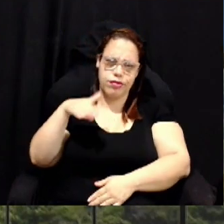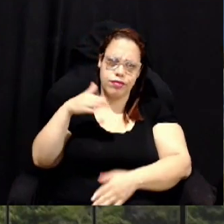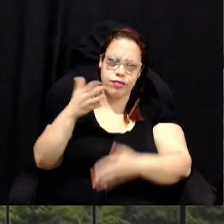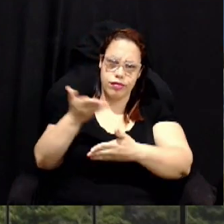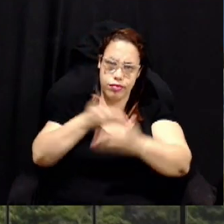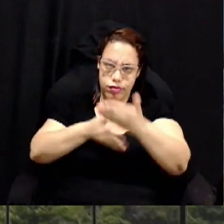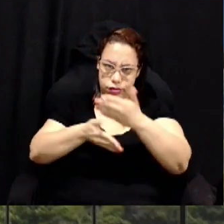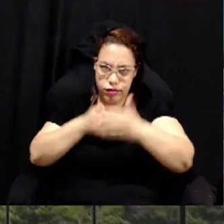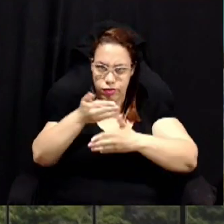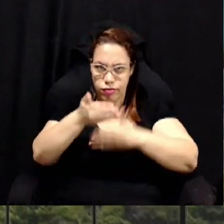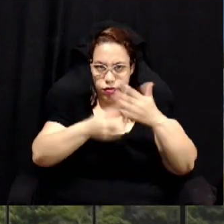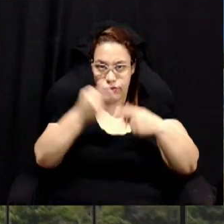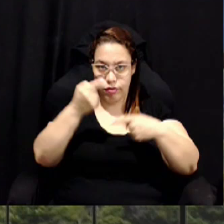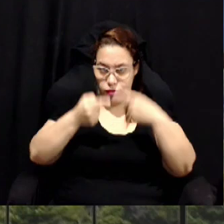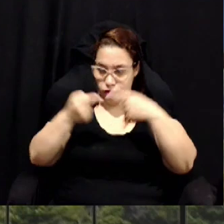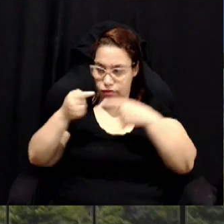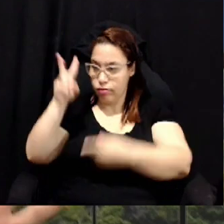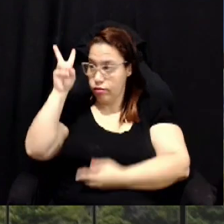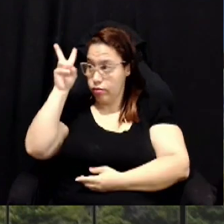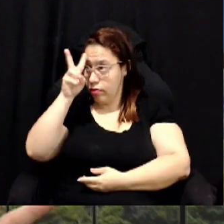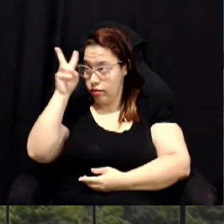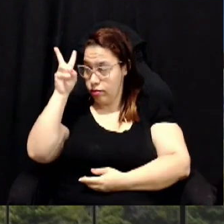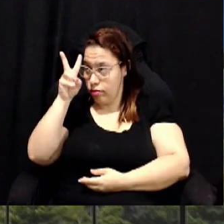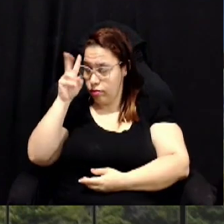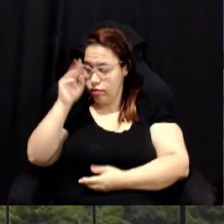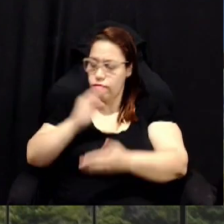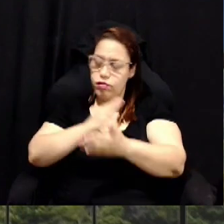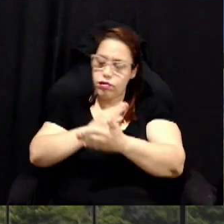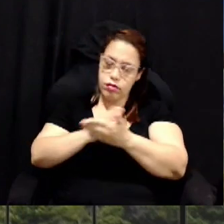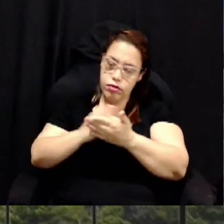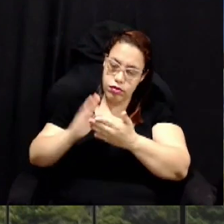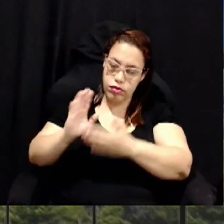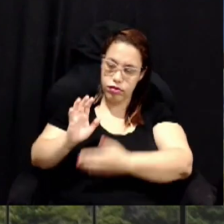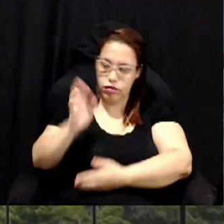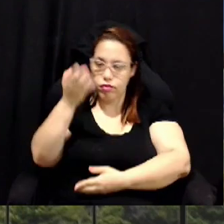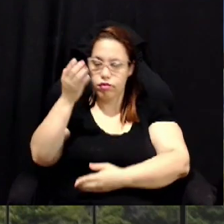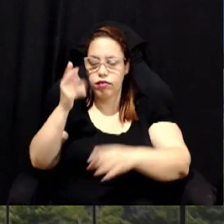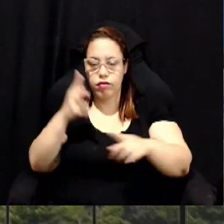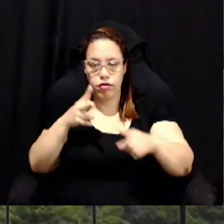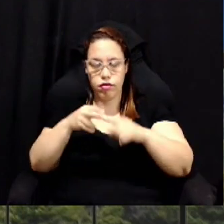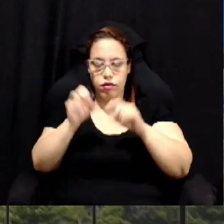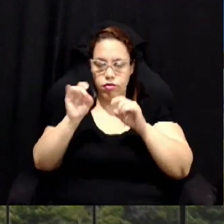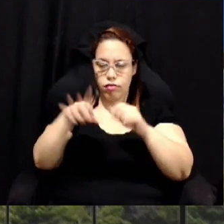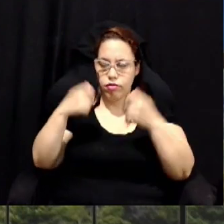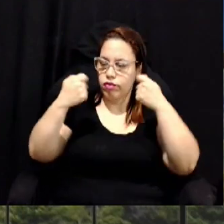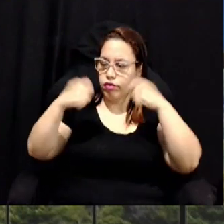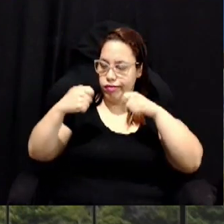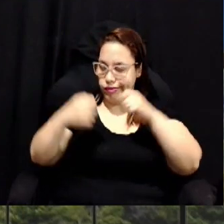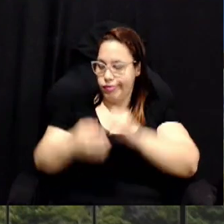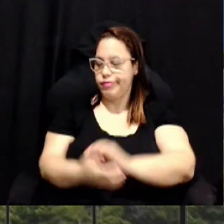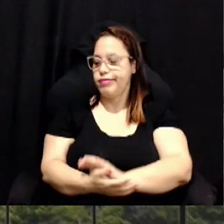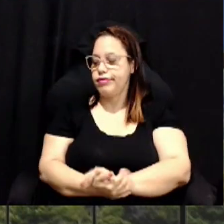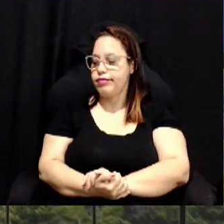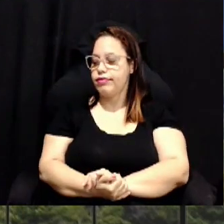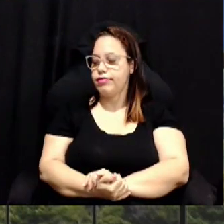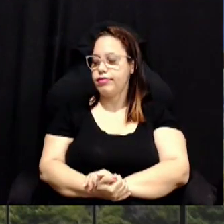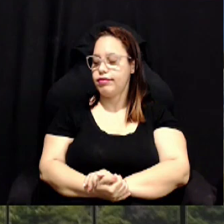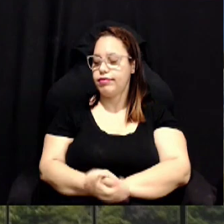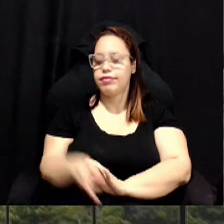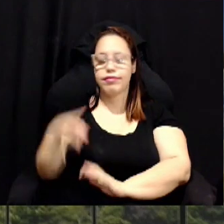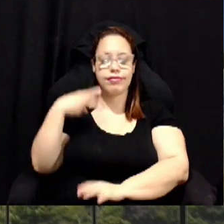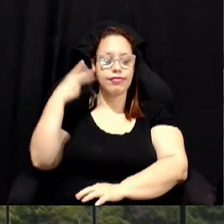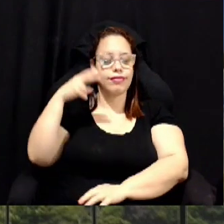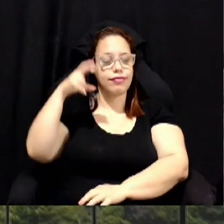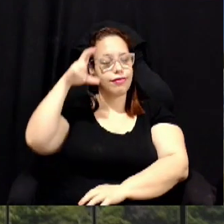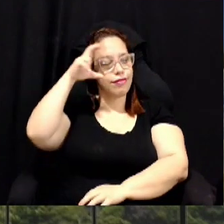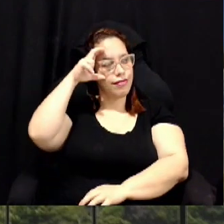o debate. Lembrando que ele vai acontecer e eu farei as interrupções apenas quando o necessário. Vereador Carlinhos Camelô,